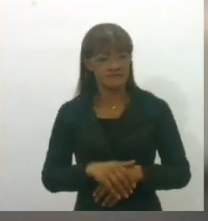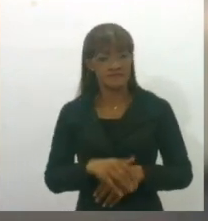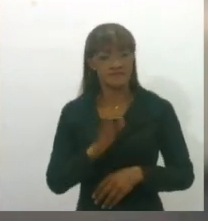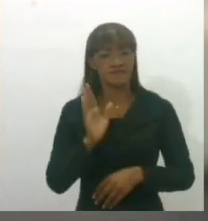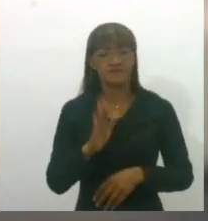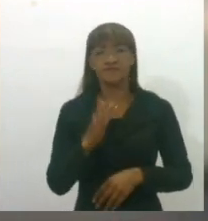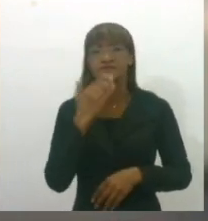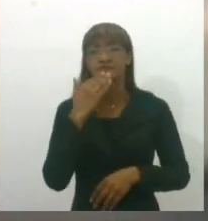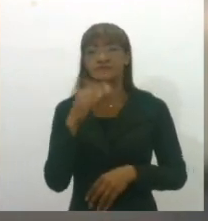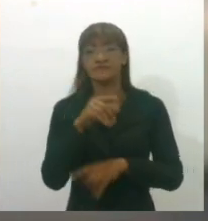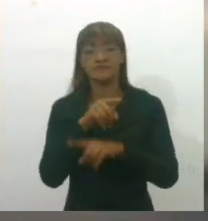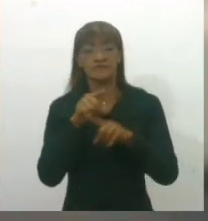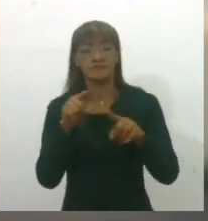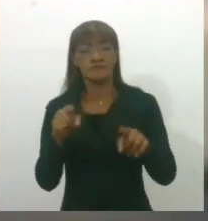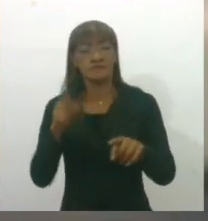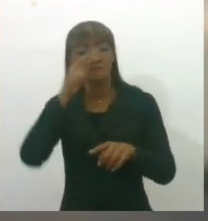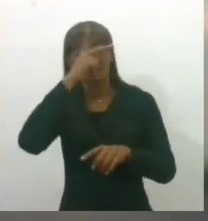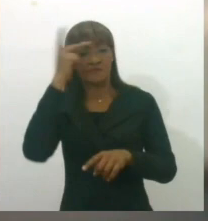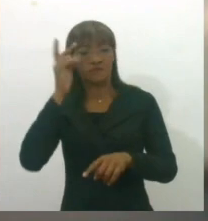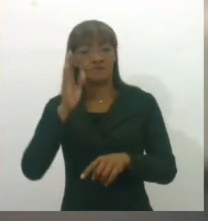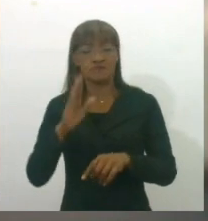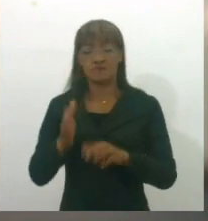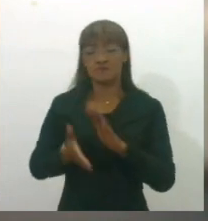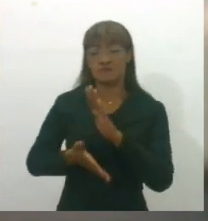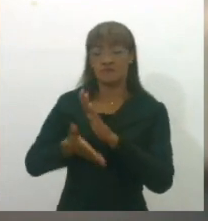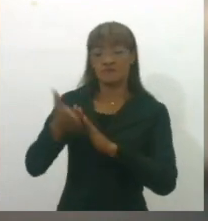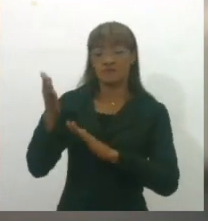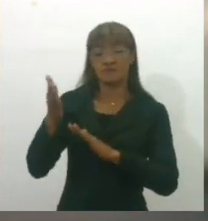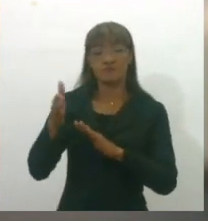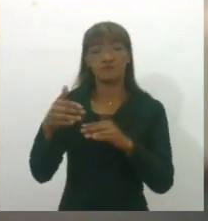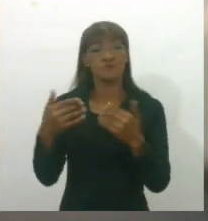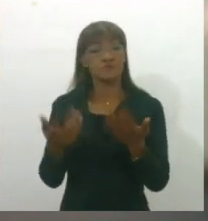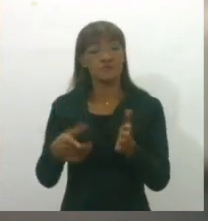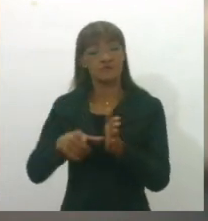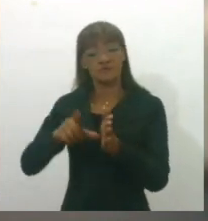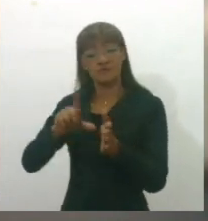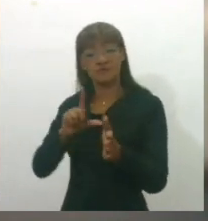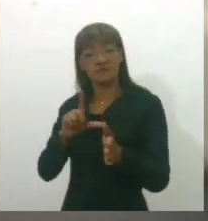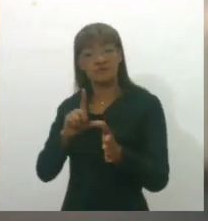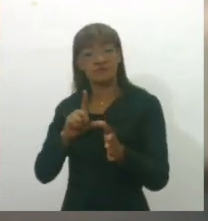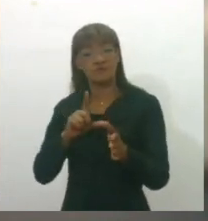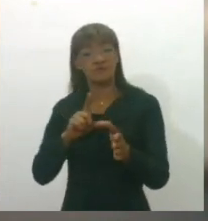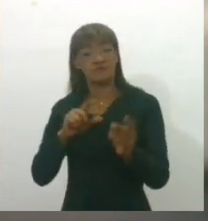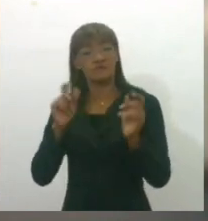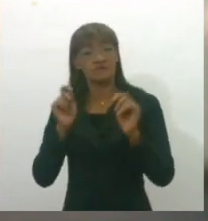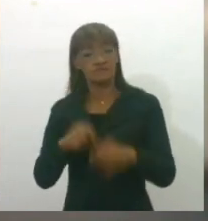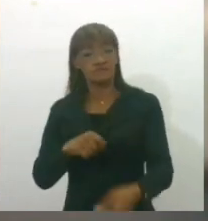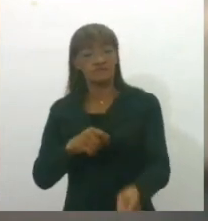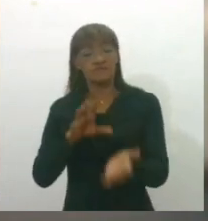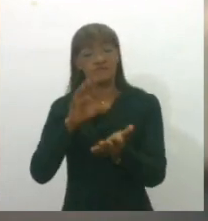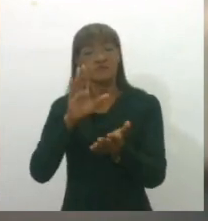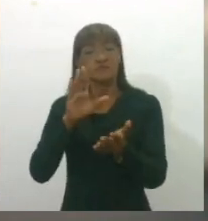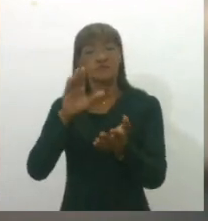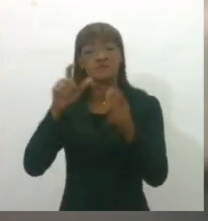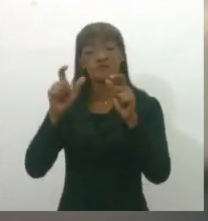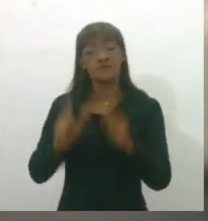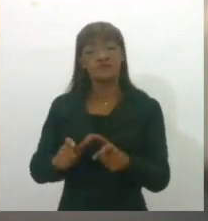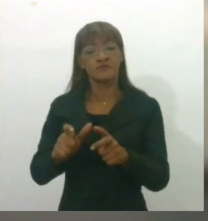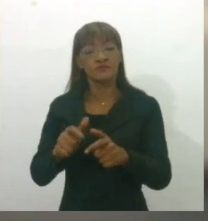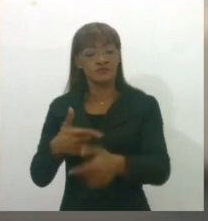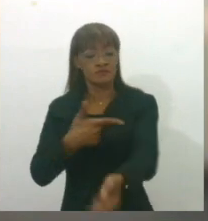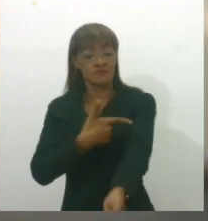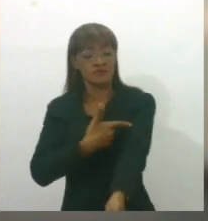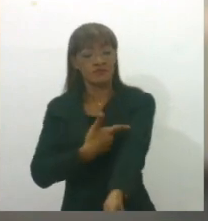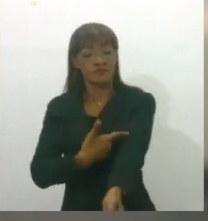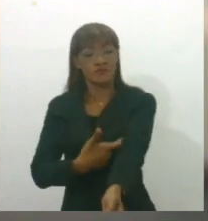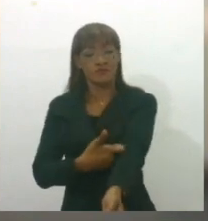acaso vai viajar, antes de viajar, passa lá no hemocentro e faz a doação, porque aí ele já vai estar